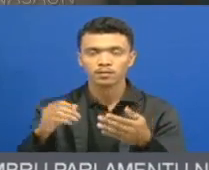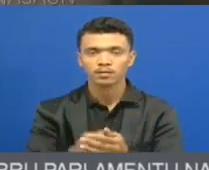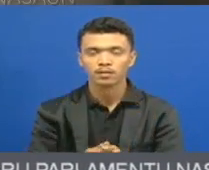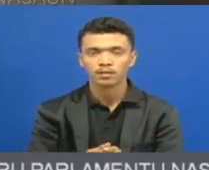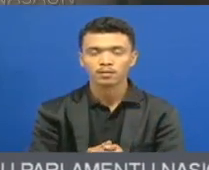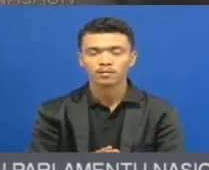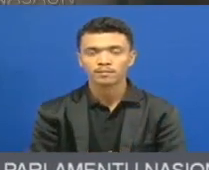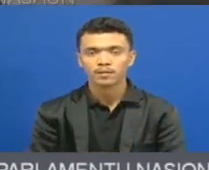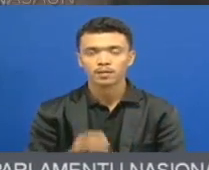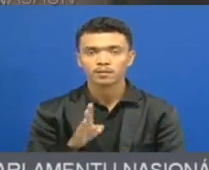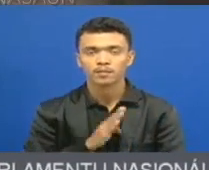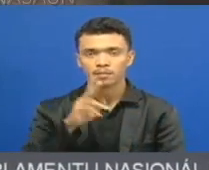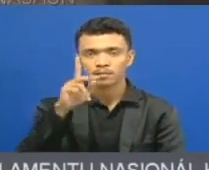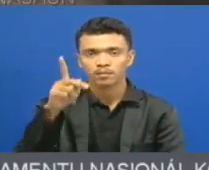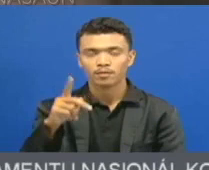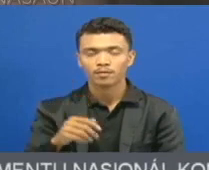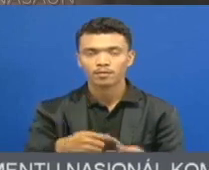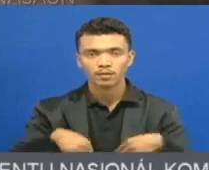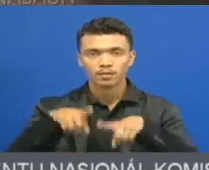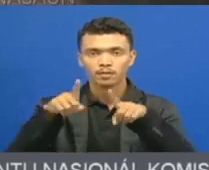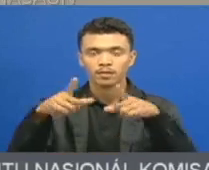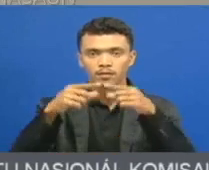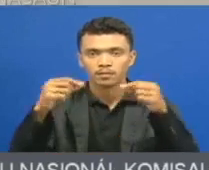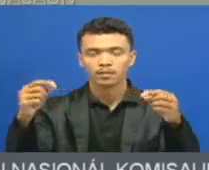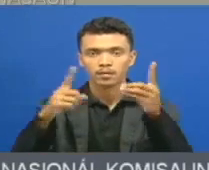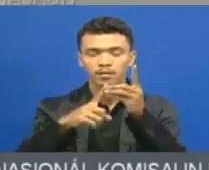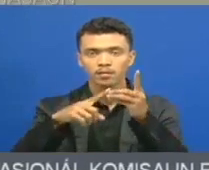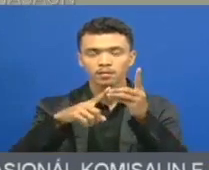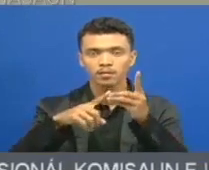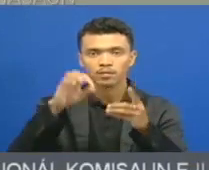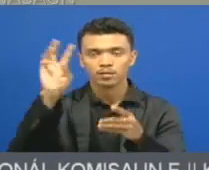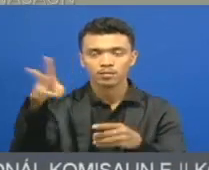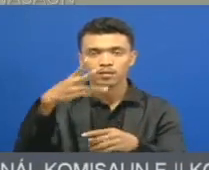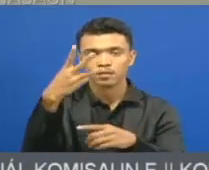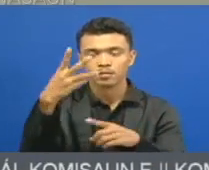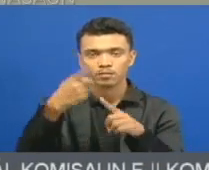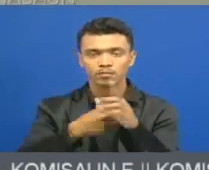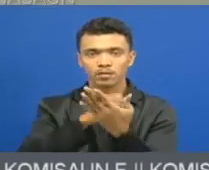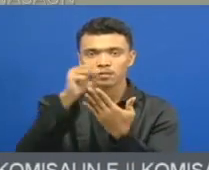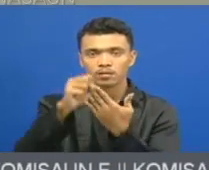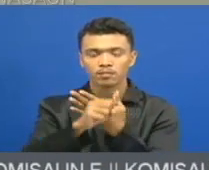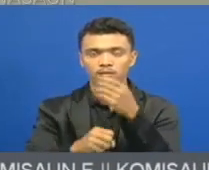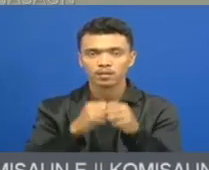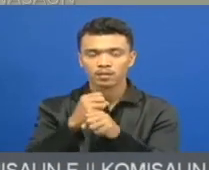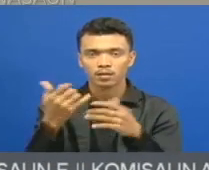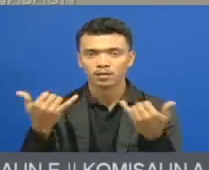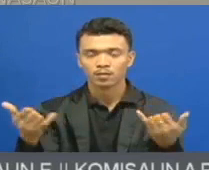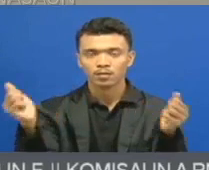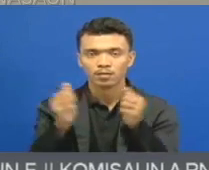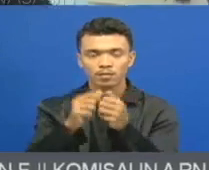no Santa Rafaela Bebonuk, se arranca para Japão e a Loro Sanulo Racing nem fulan setembro tinang ne, o